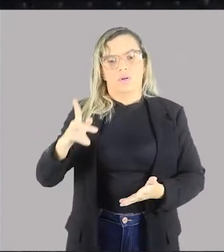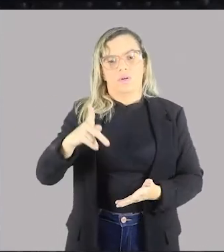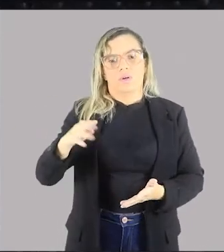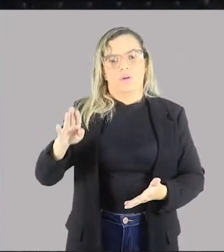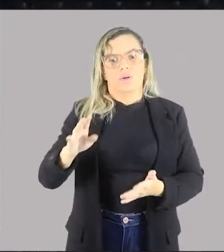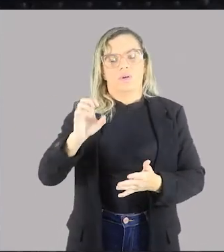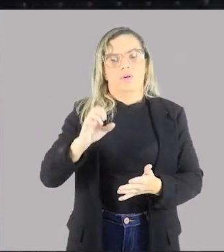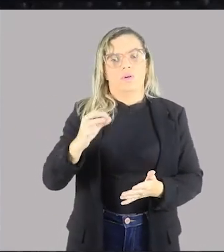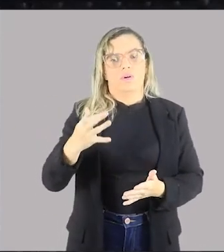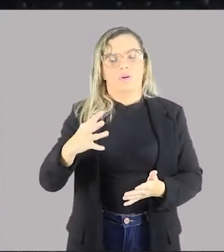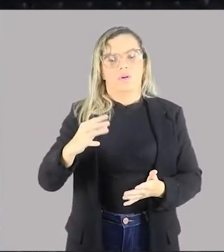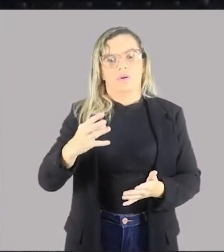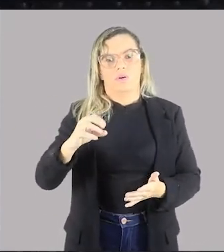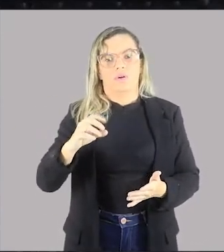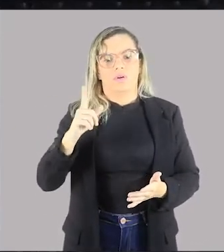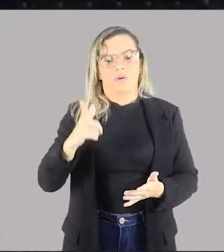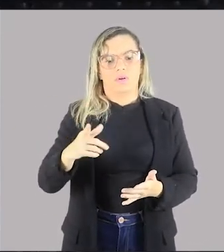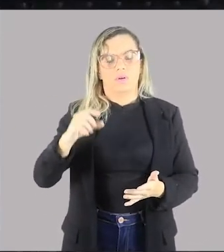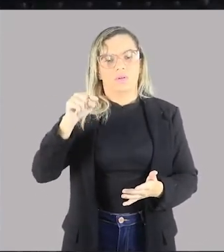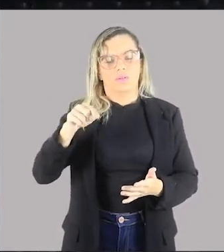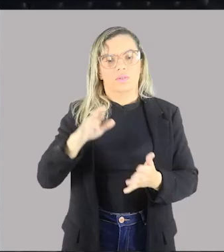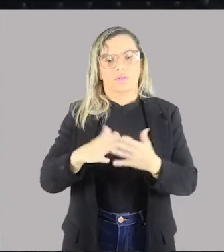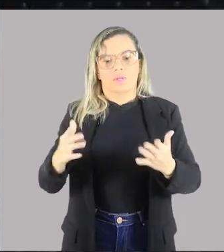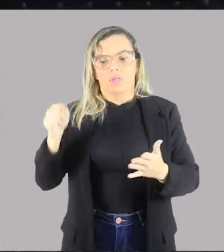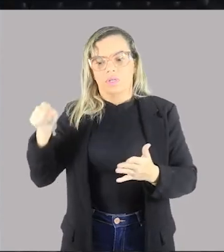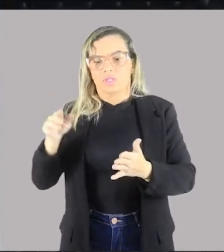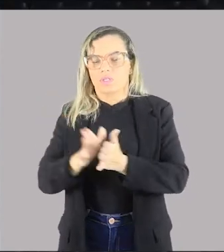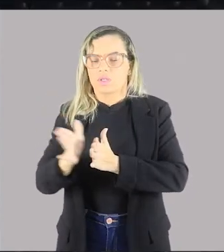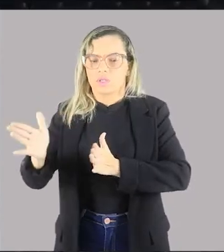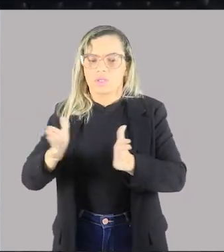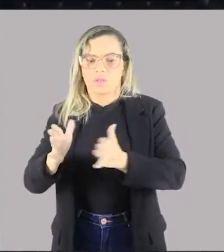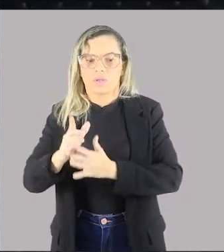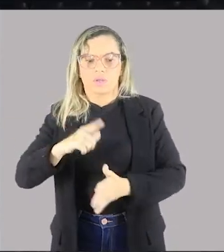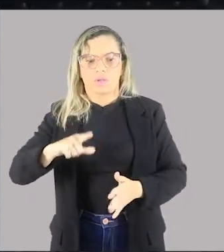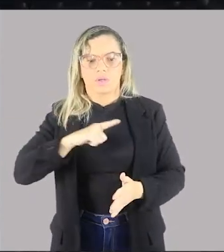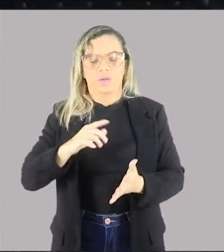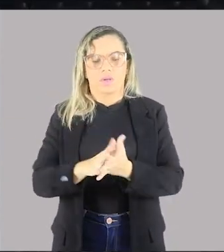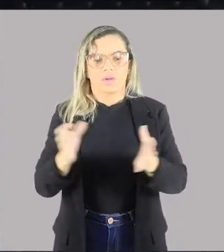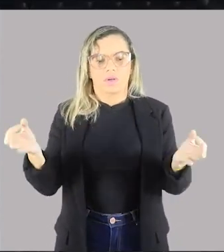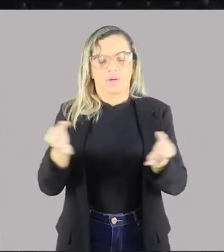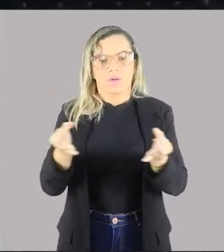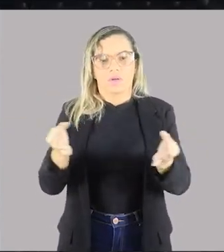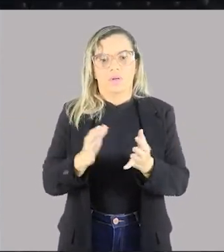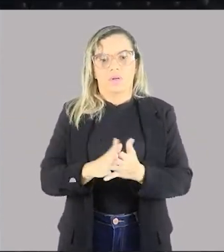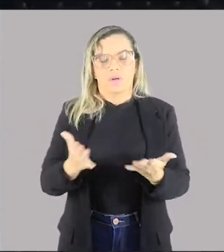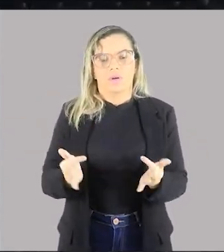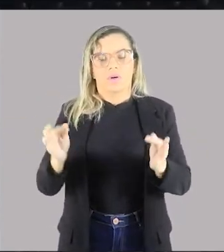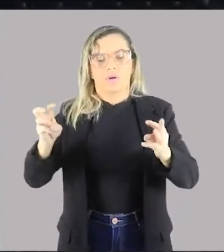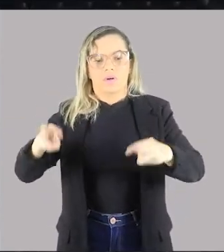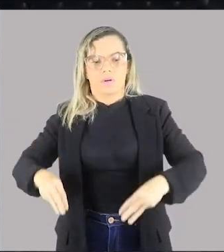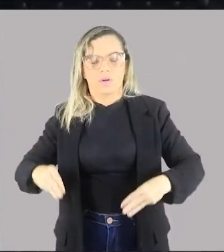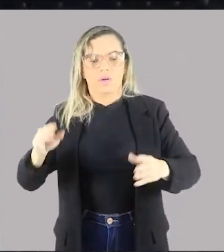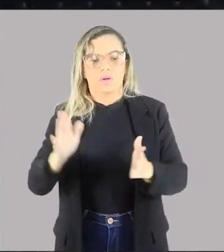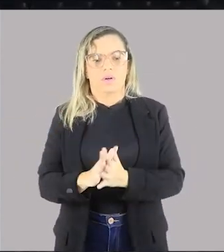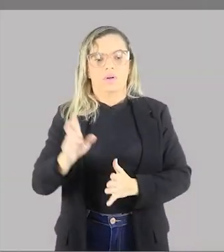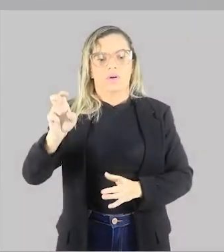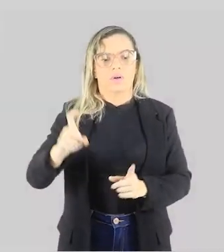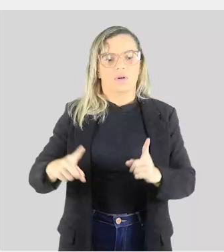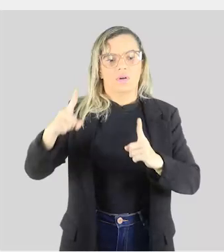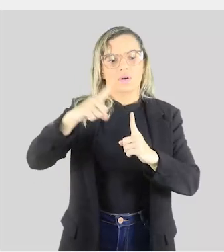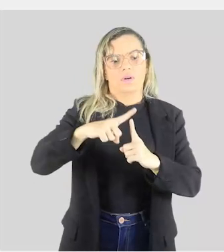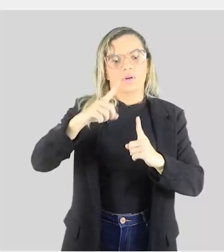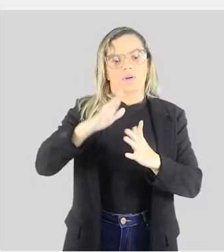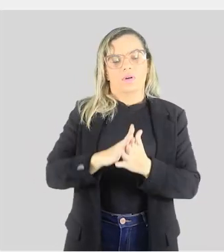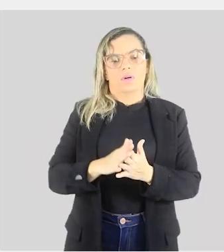ali temporariamente exercendo uma função. Perfeito? Por último, agora sim, a advertência. Primeira